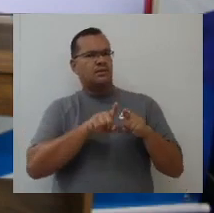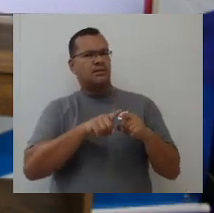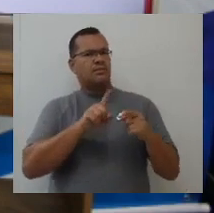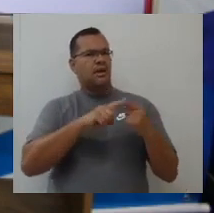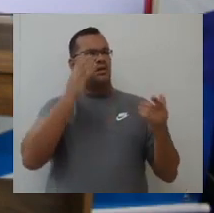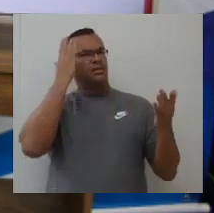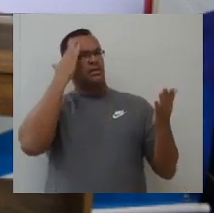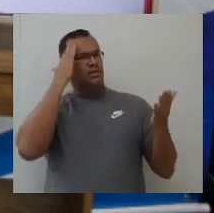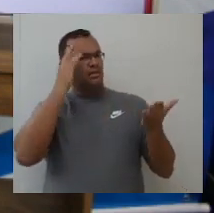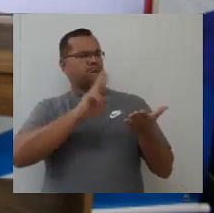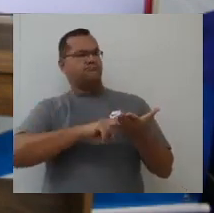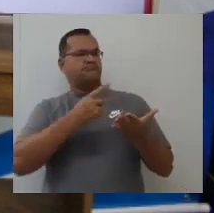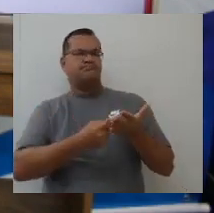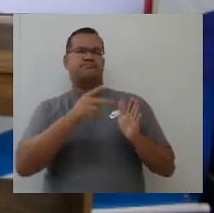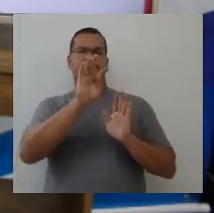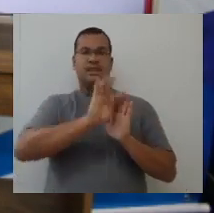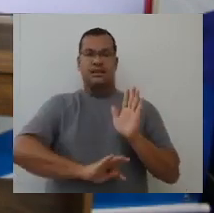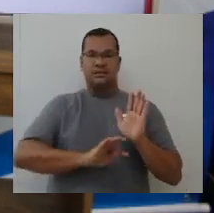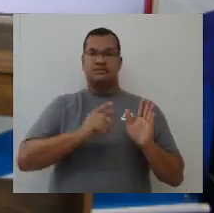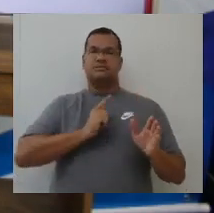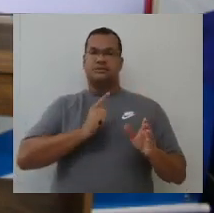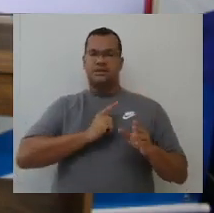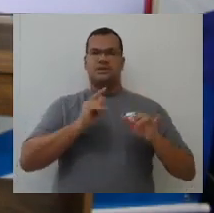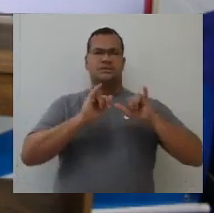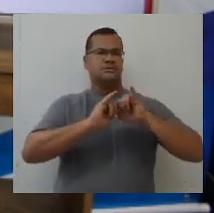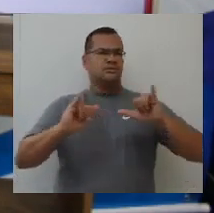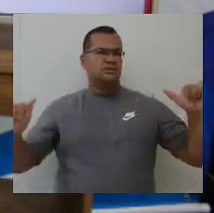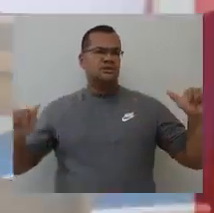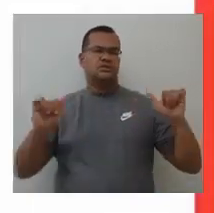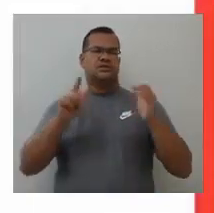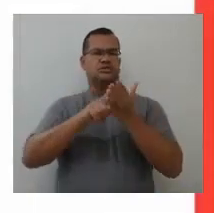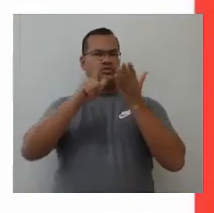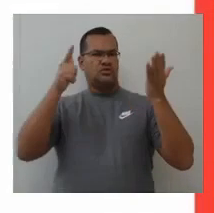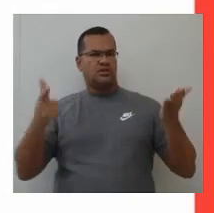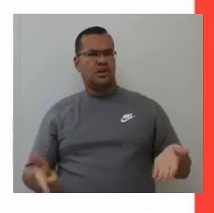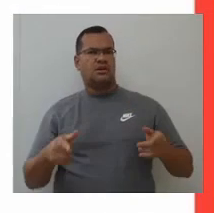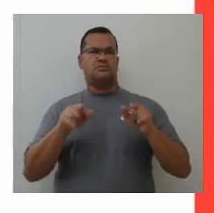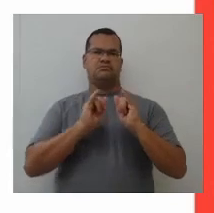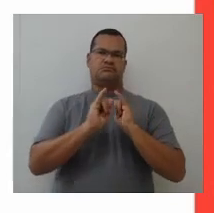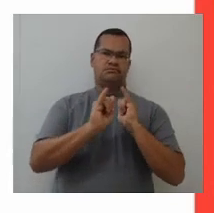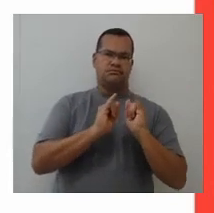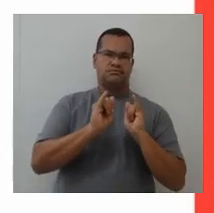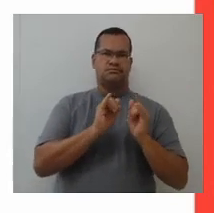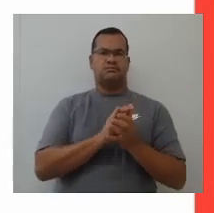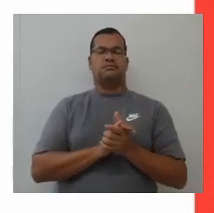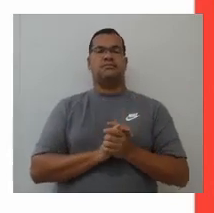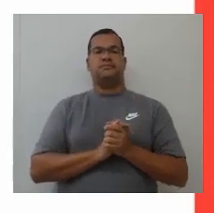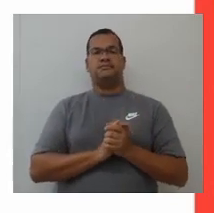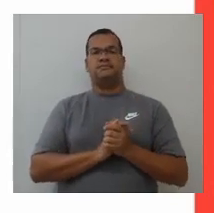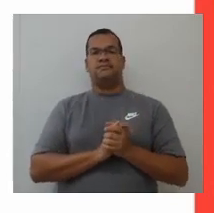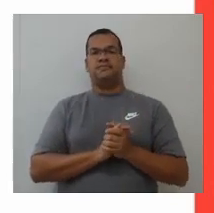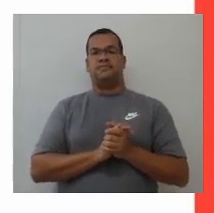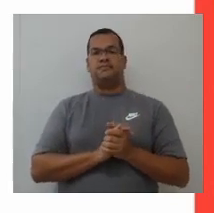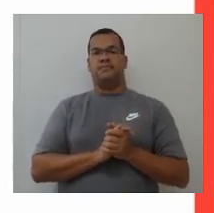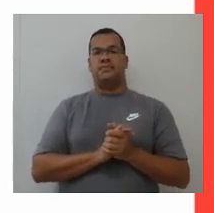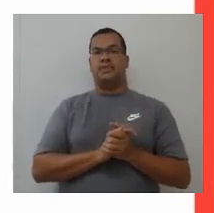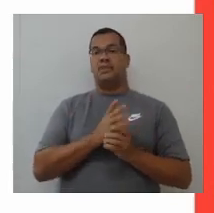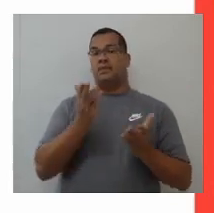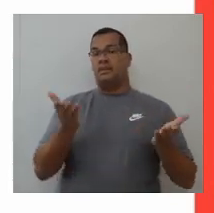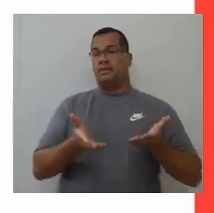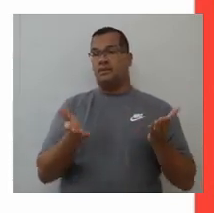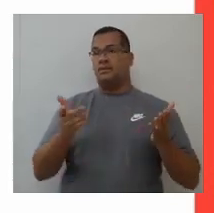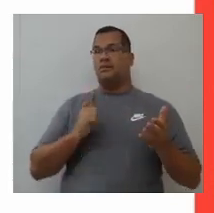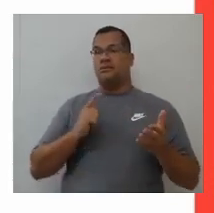de textos, principalmente notícias de jornais ou internet. E aí, avançando, a gente tem